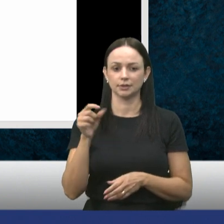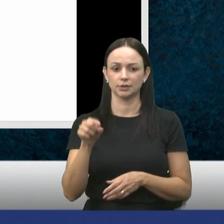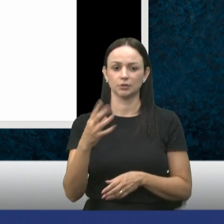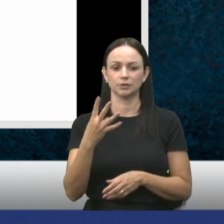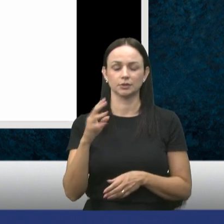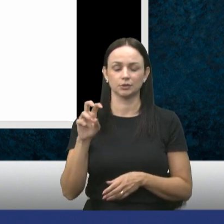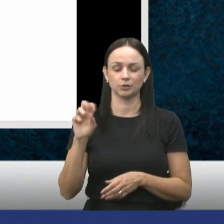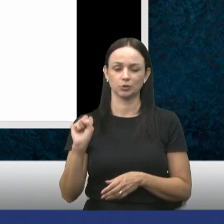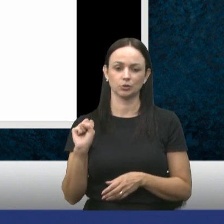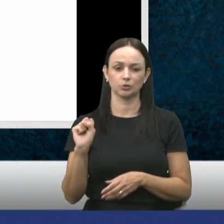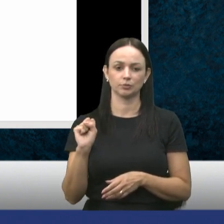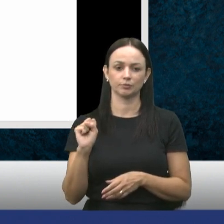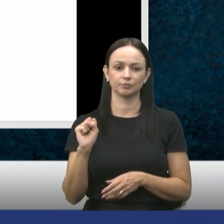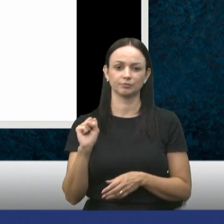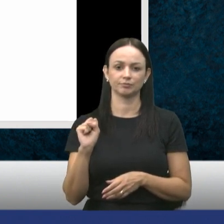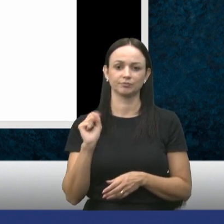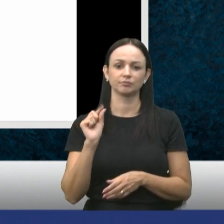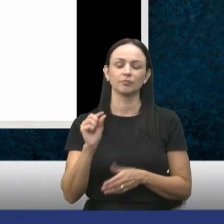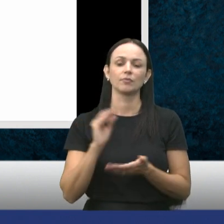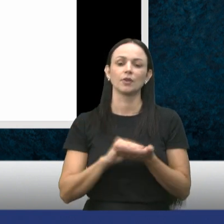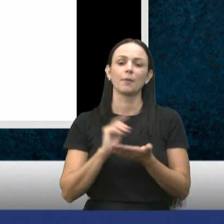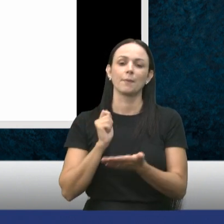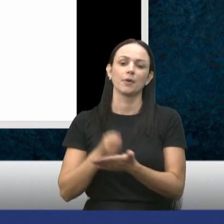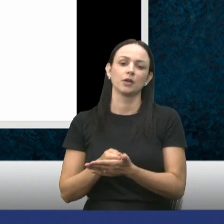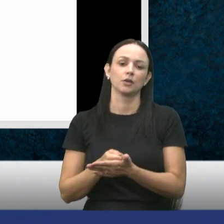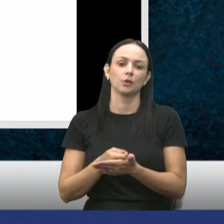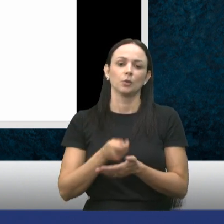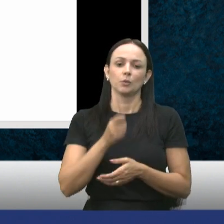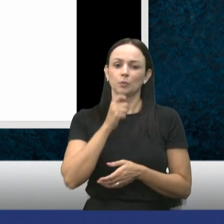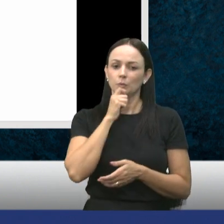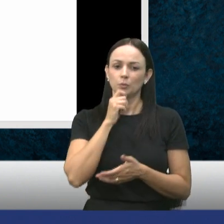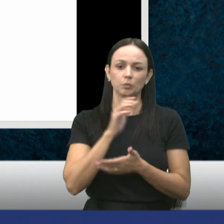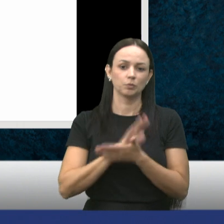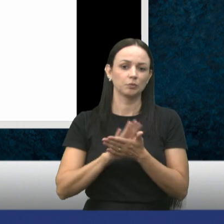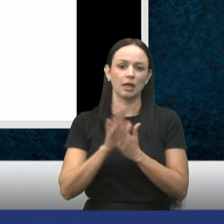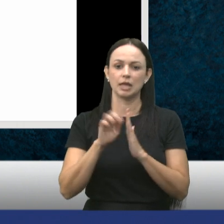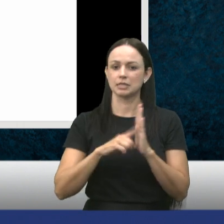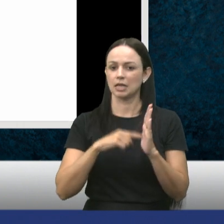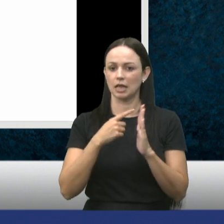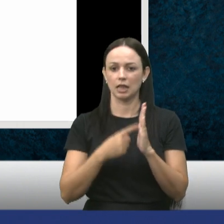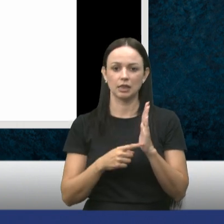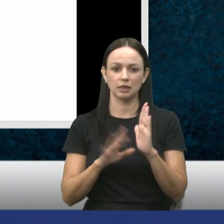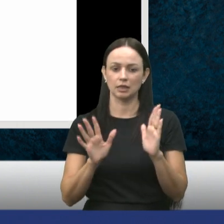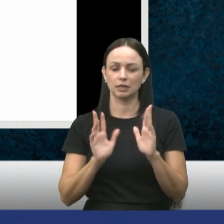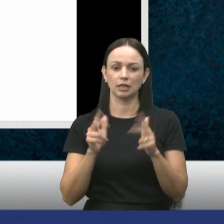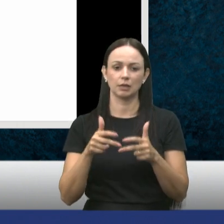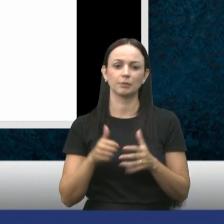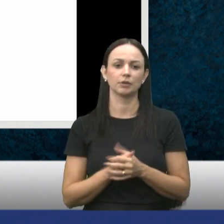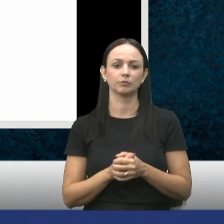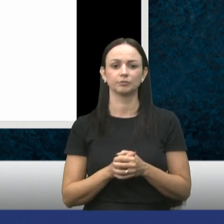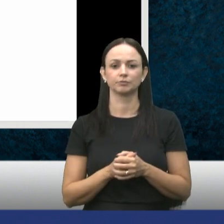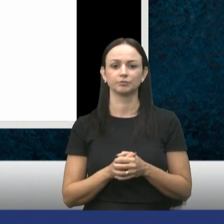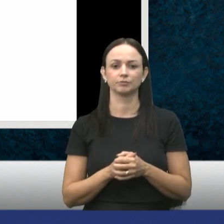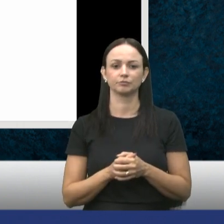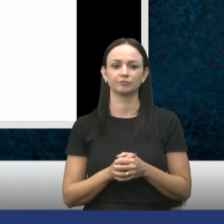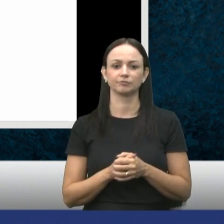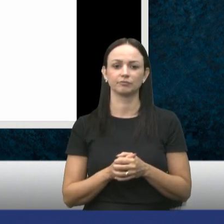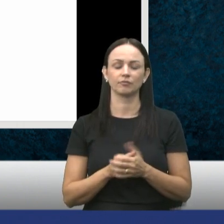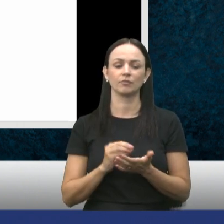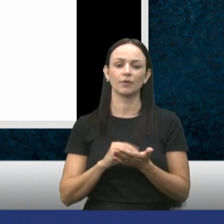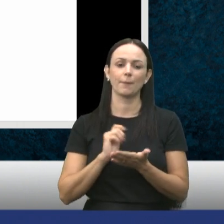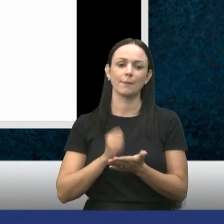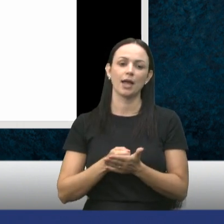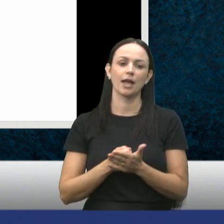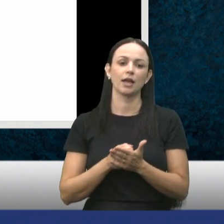606.458. Em relação a resta pagar processados, não houve nenhum cancelamento para a Câmara, e resta pagar